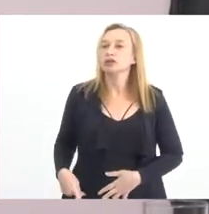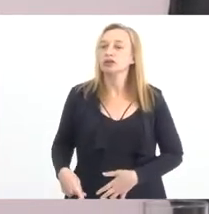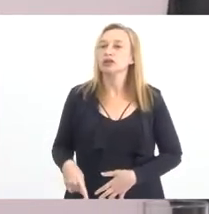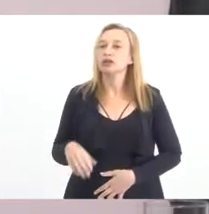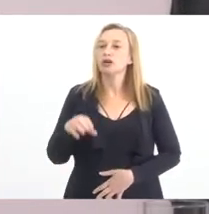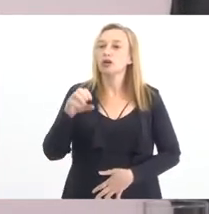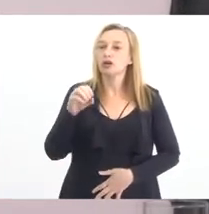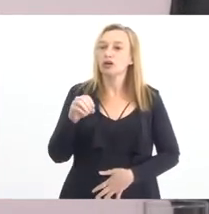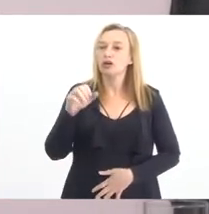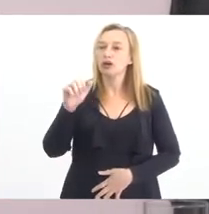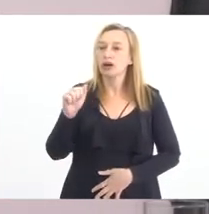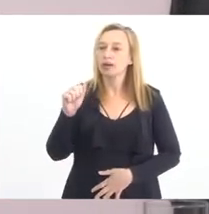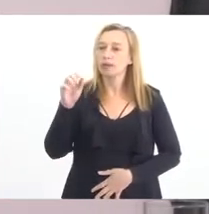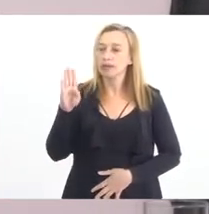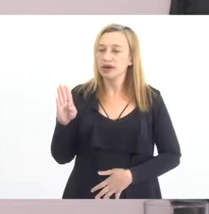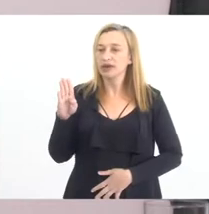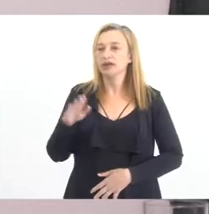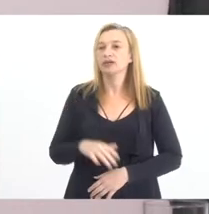OAB,